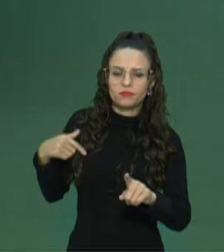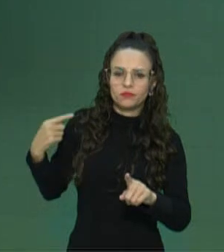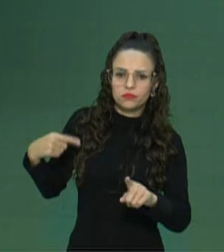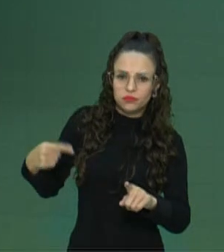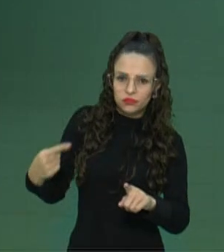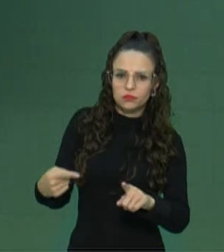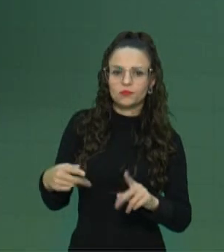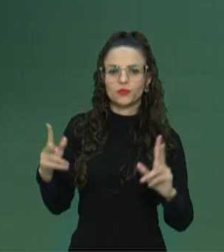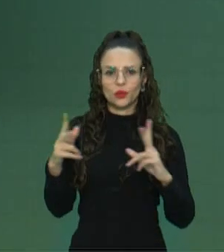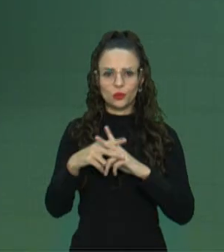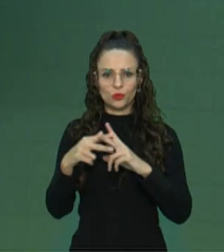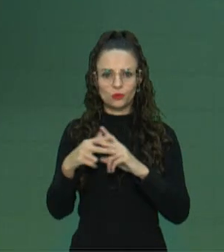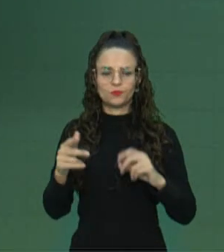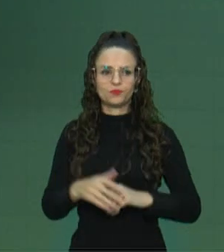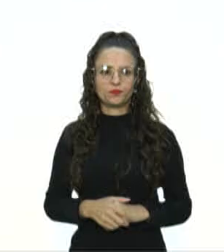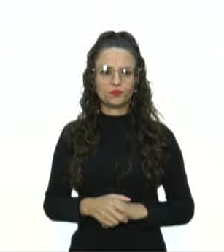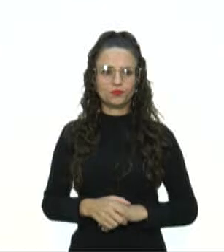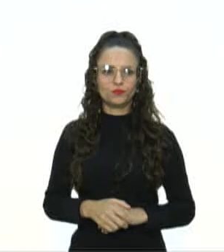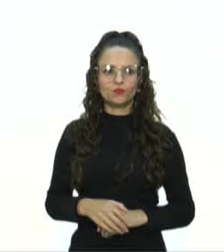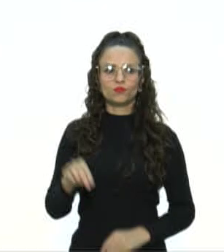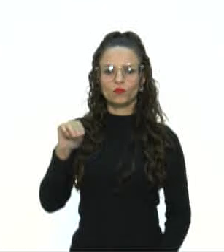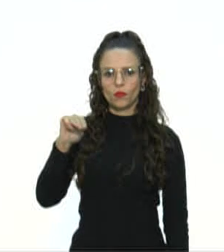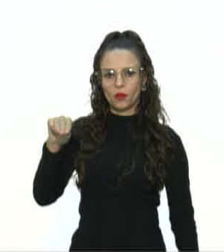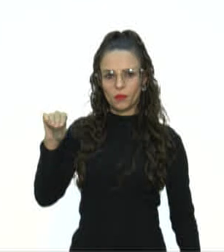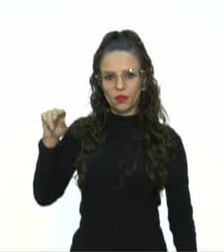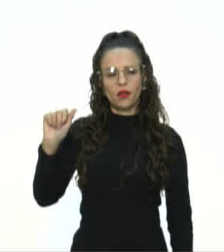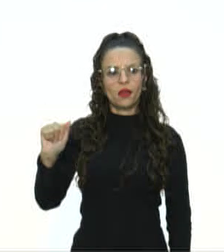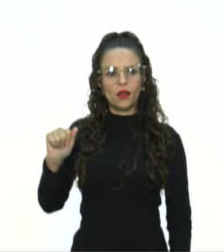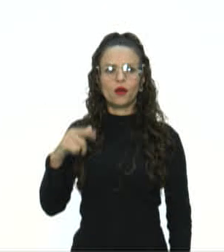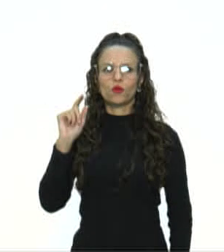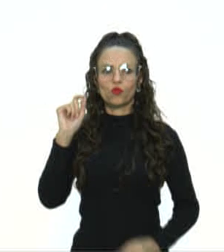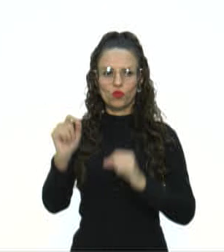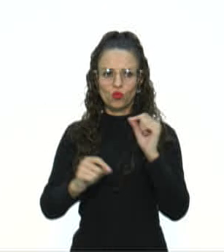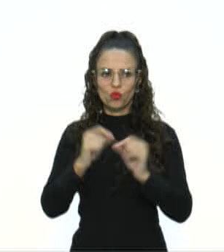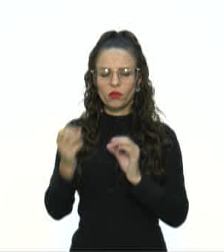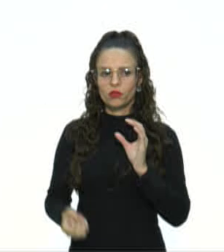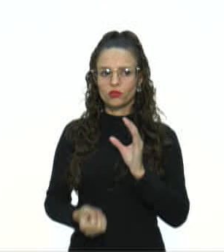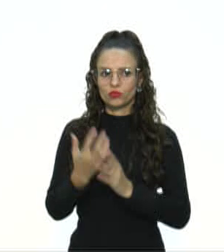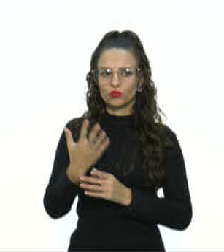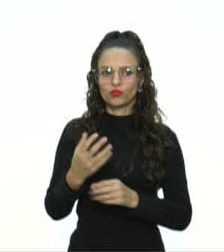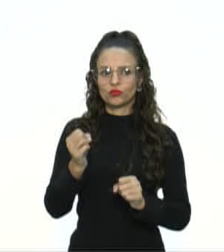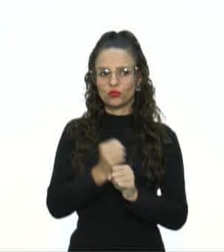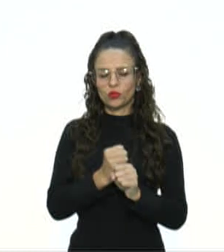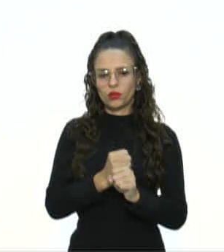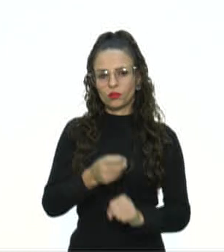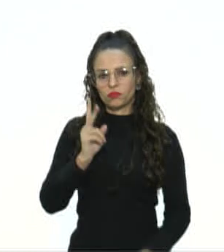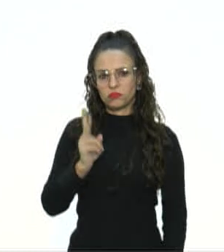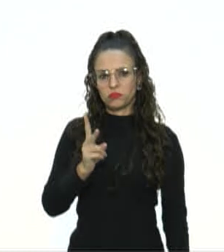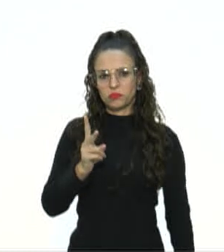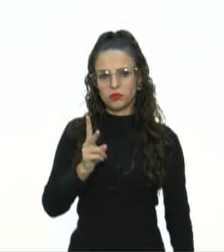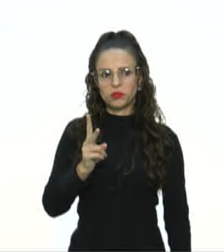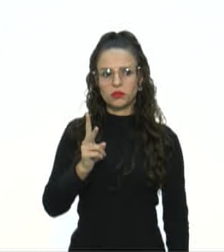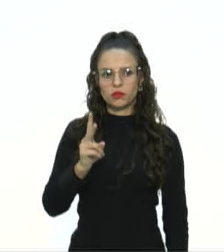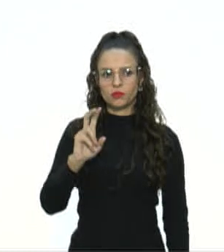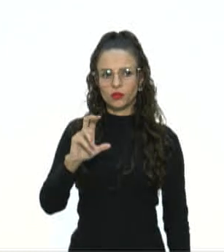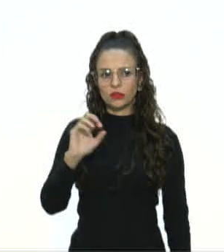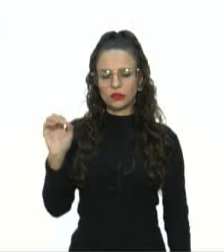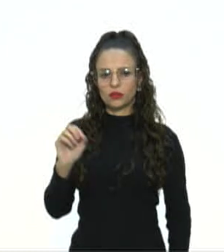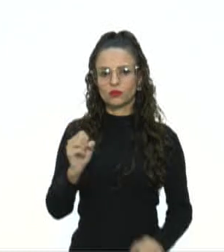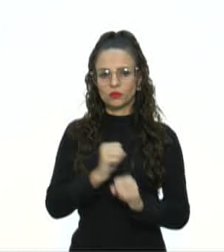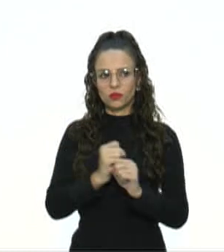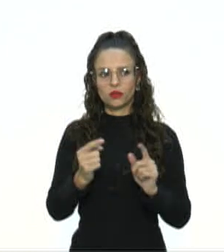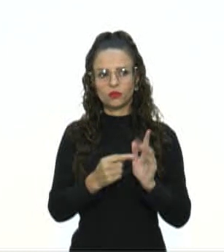de lutas. Então o MMA, ou Vale Tudo, né, moderno, surgiu depois de 1500 anos no Rio de